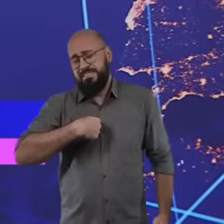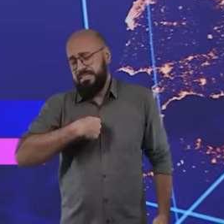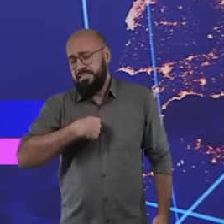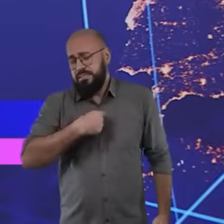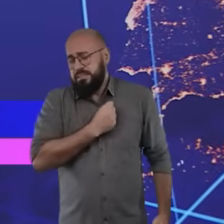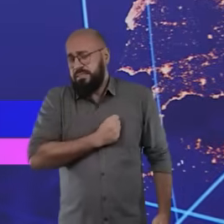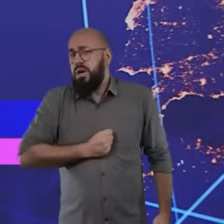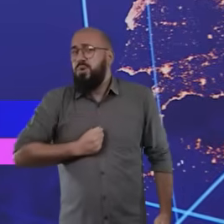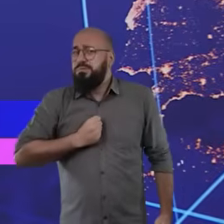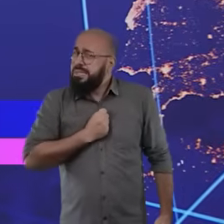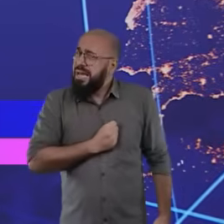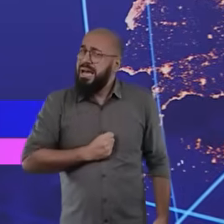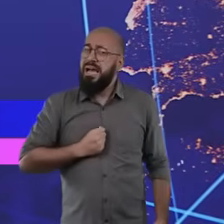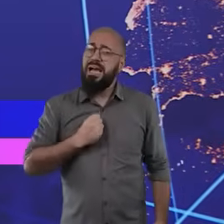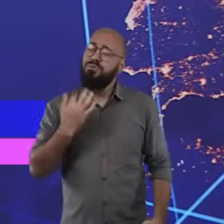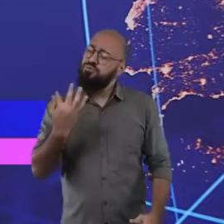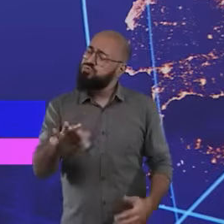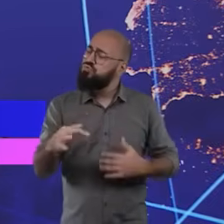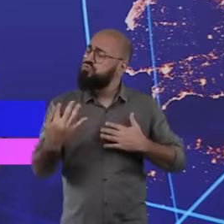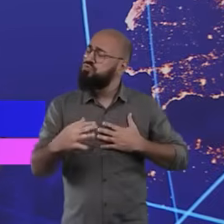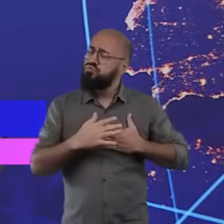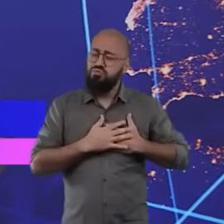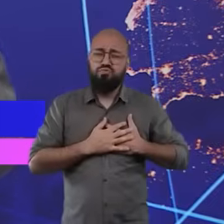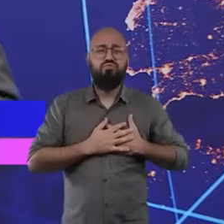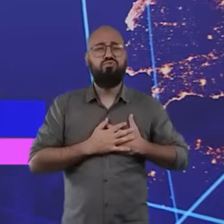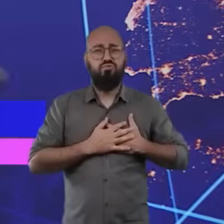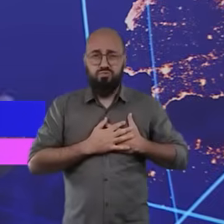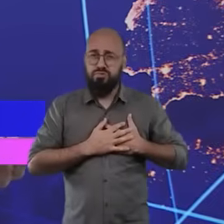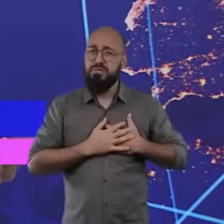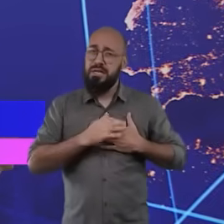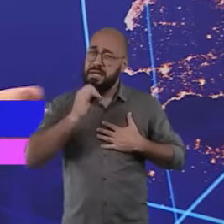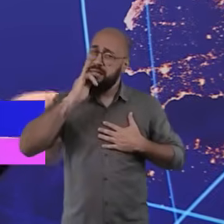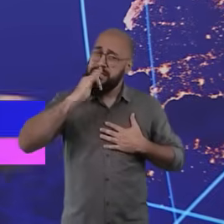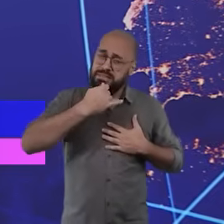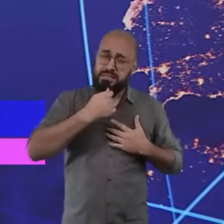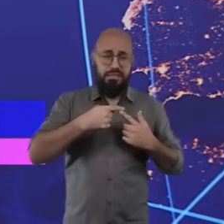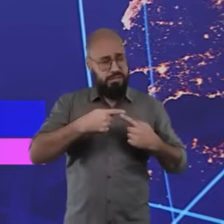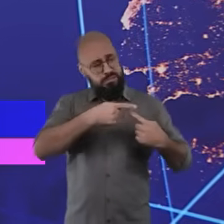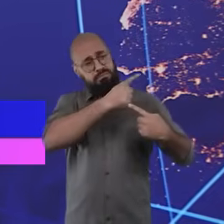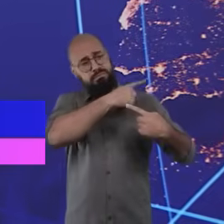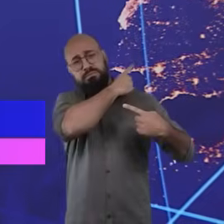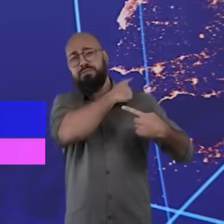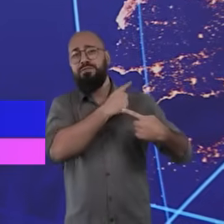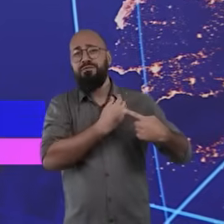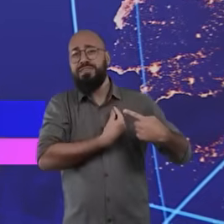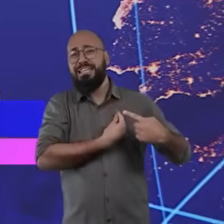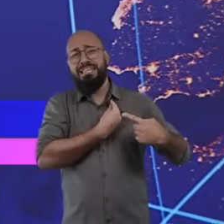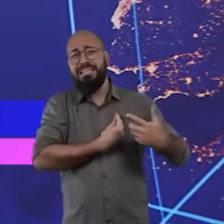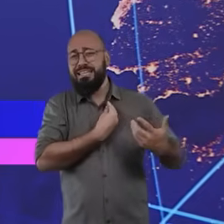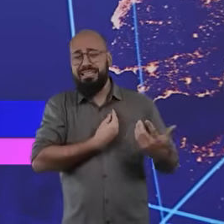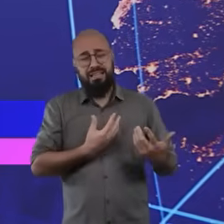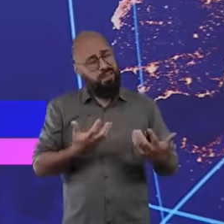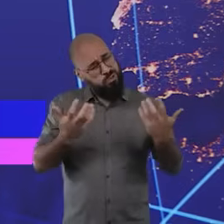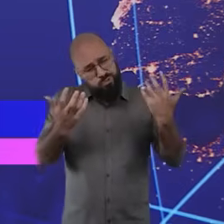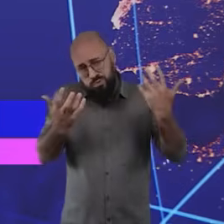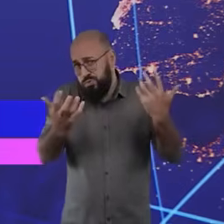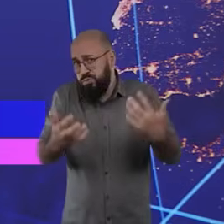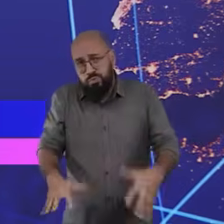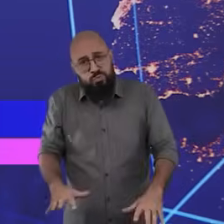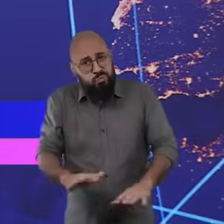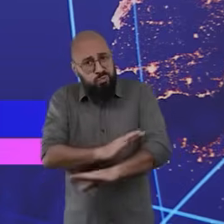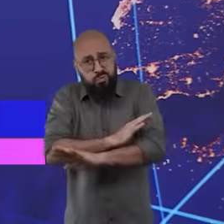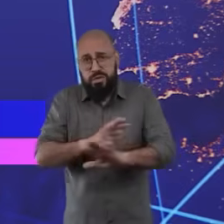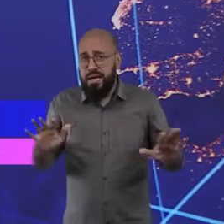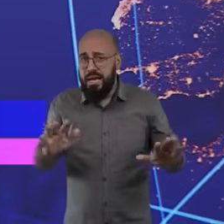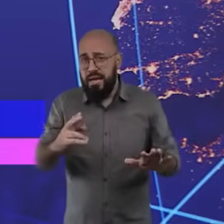no meu corpo. Eu tenho feridas na alma de situações tristes que eu vivi, de momentos que eu não gostaria de ter